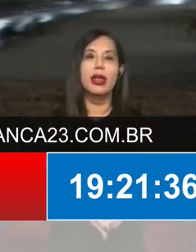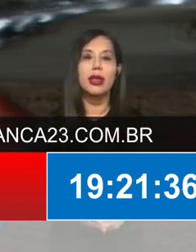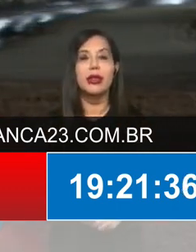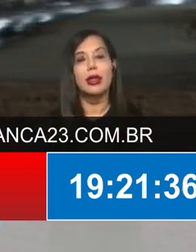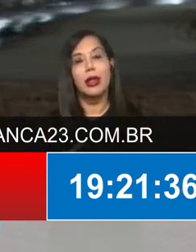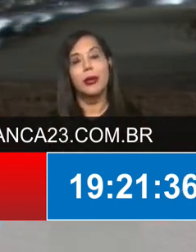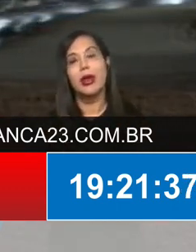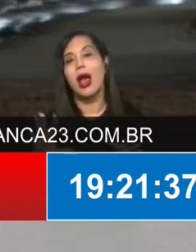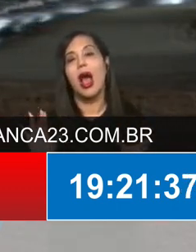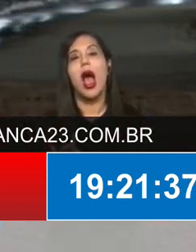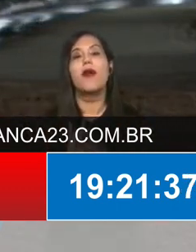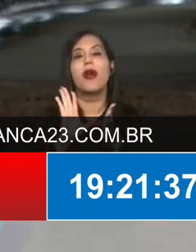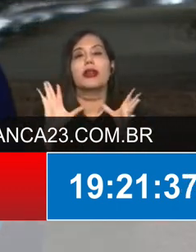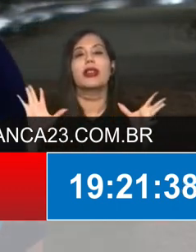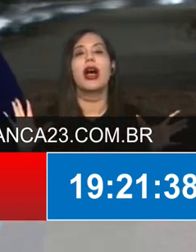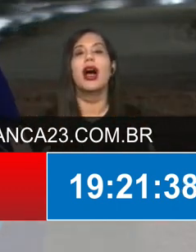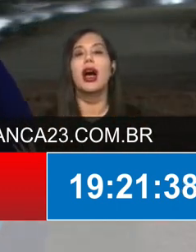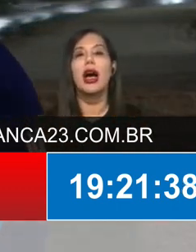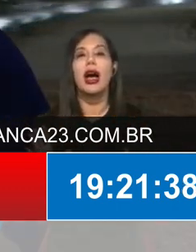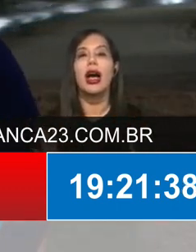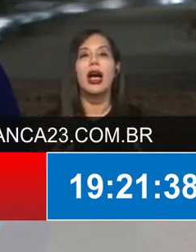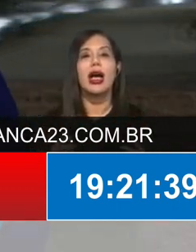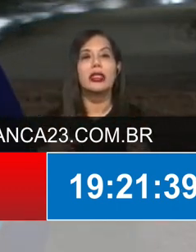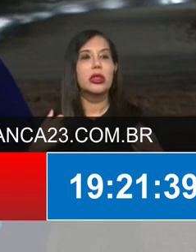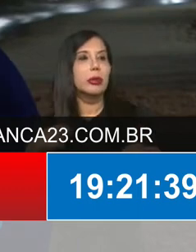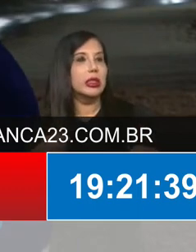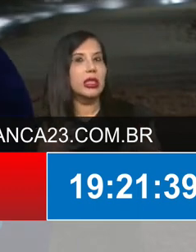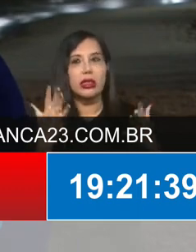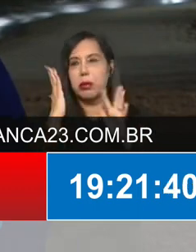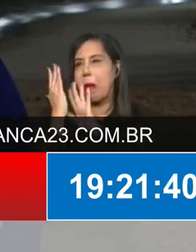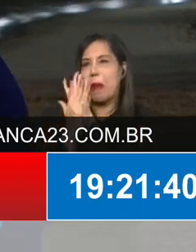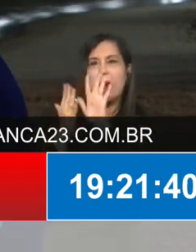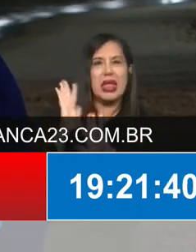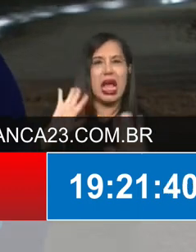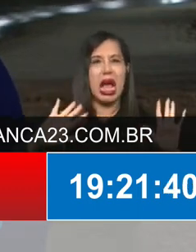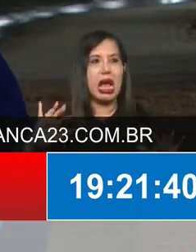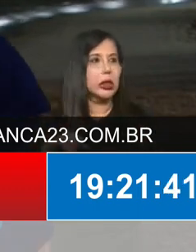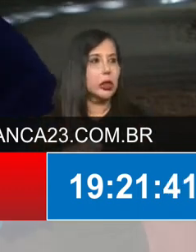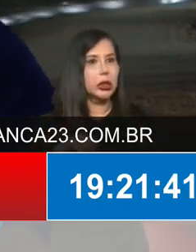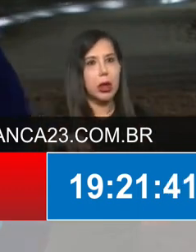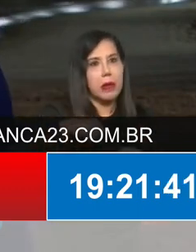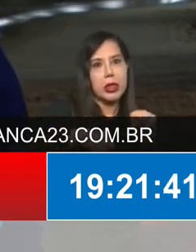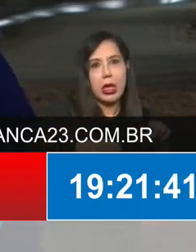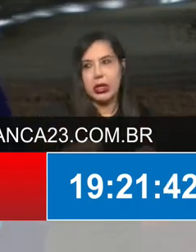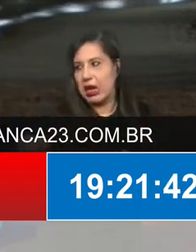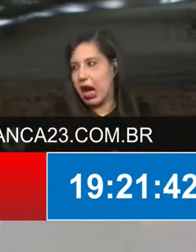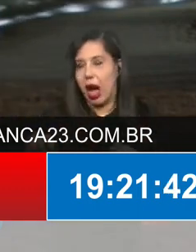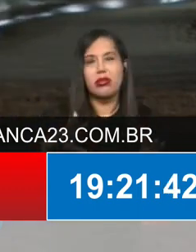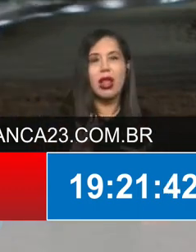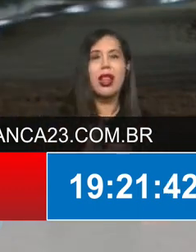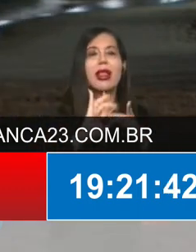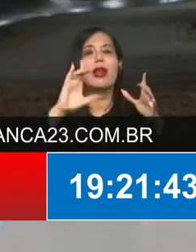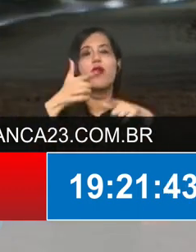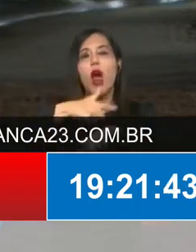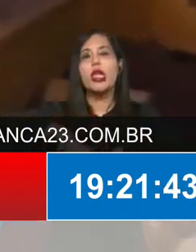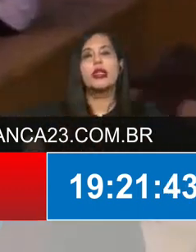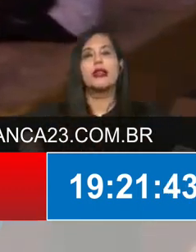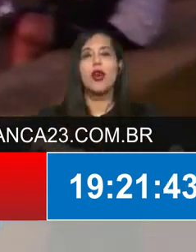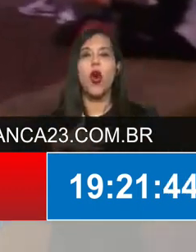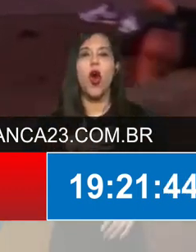anda mais à vontade, né? Não tem que estar desviando de bicicleta, desviando de carro, carroça e tudo, então fica mais